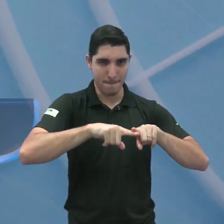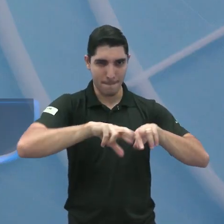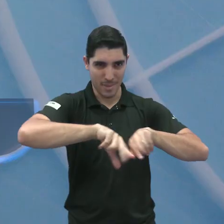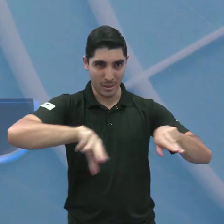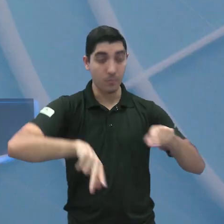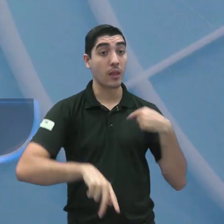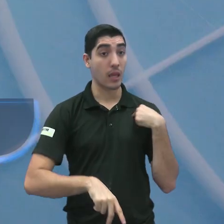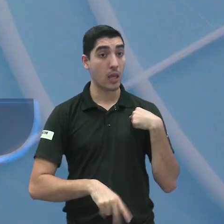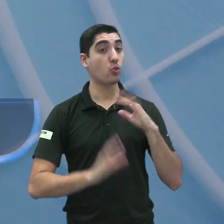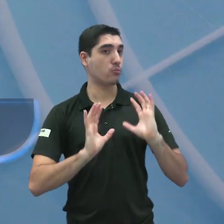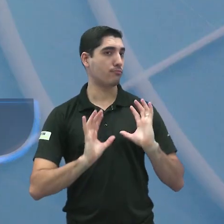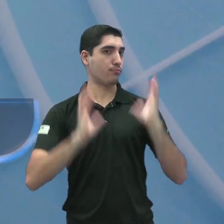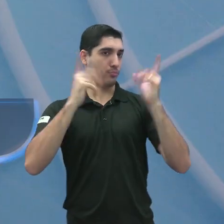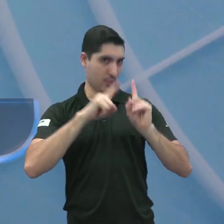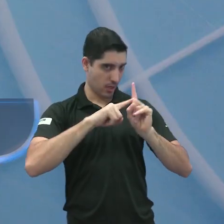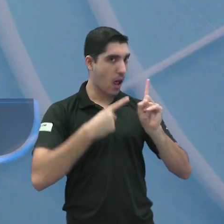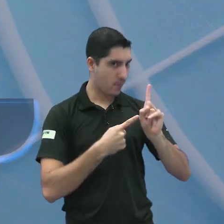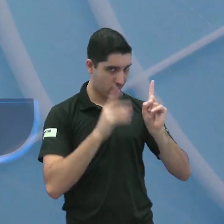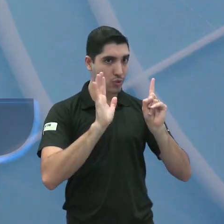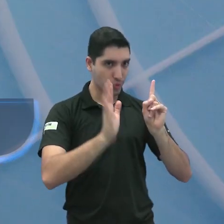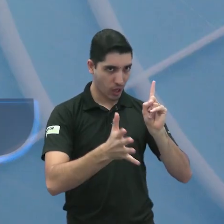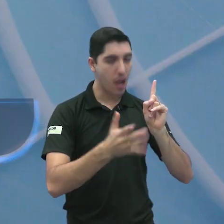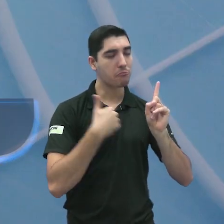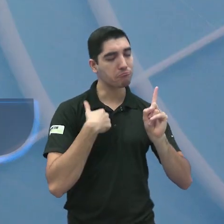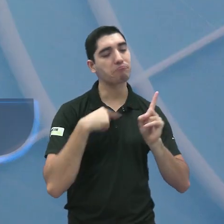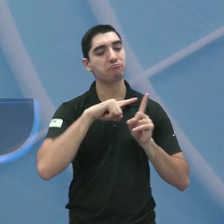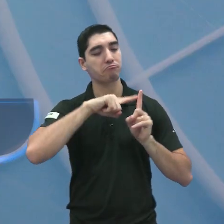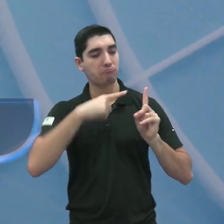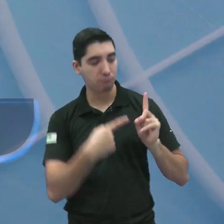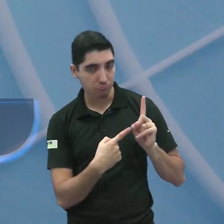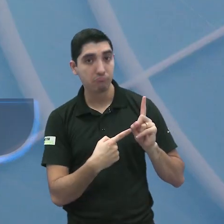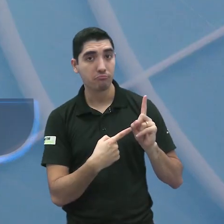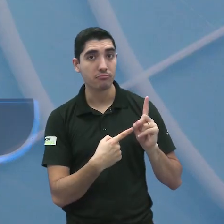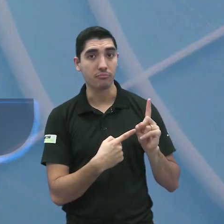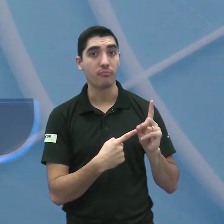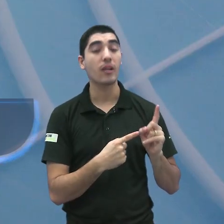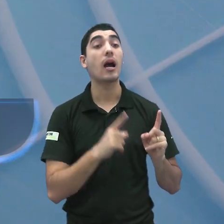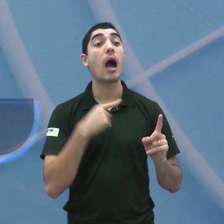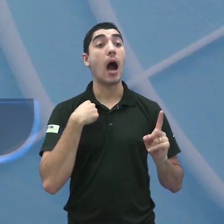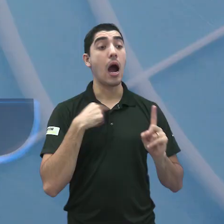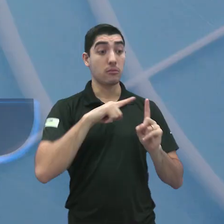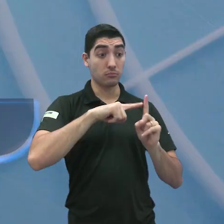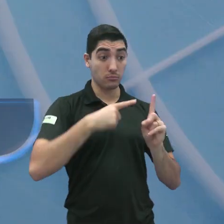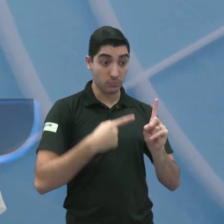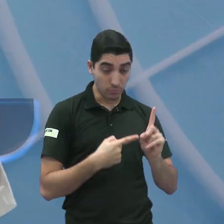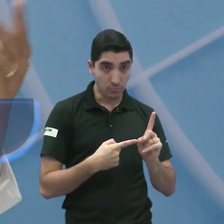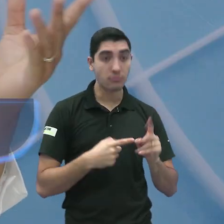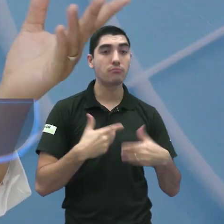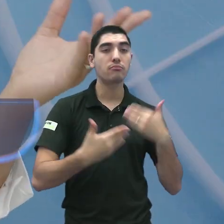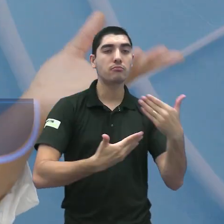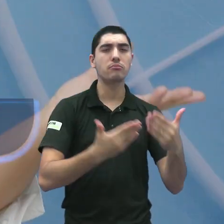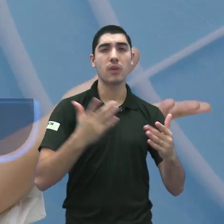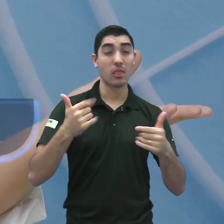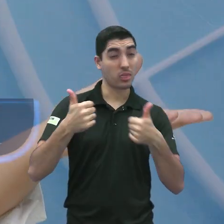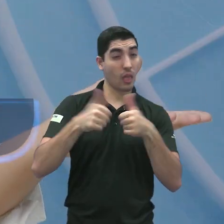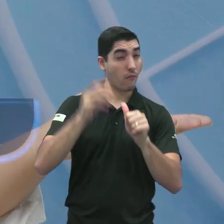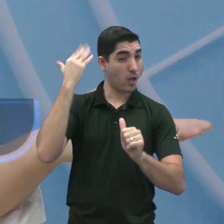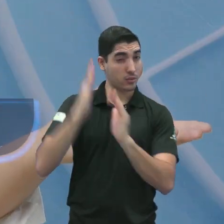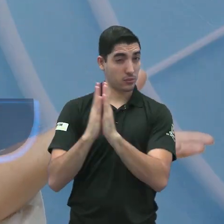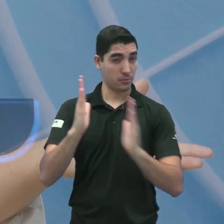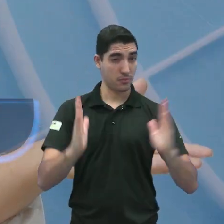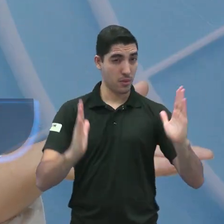Materiais, eu passei por uma gestação, né? E ao final da gestação, no